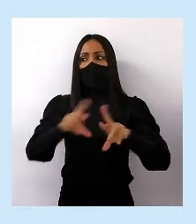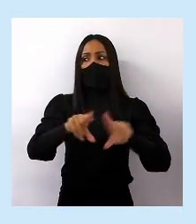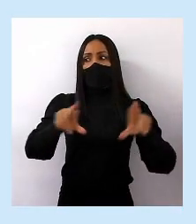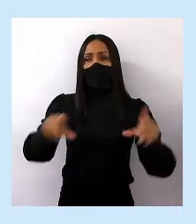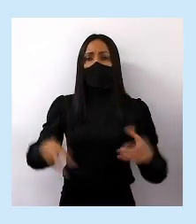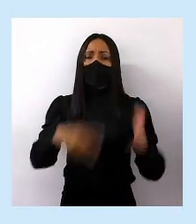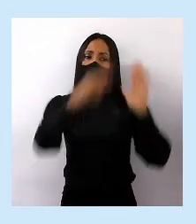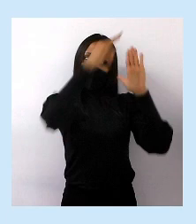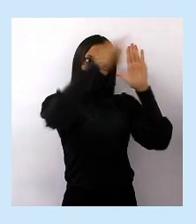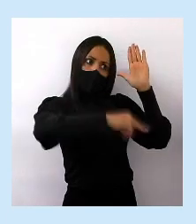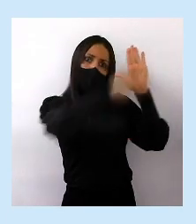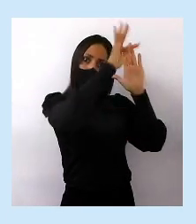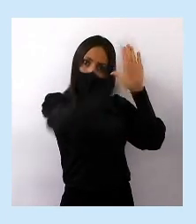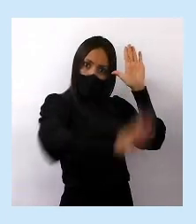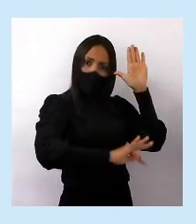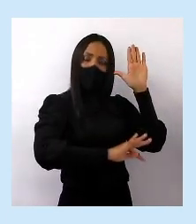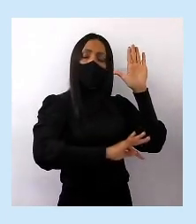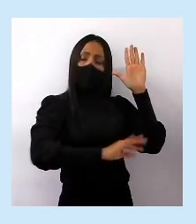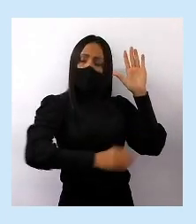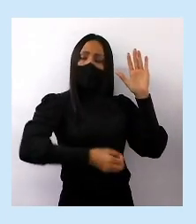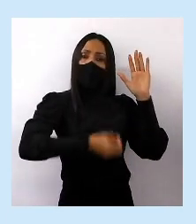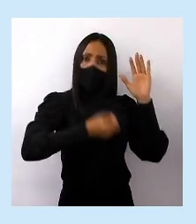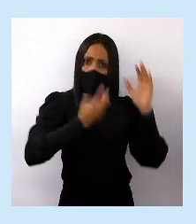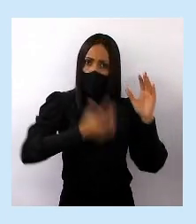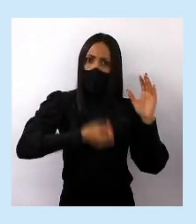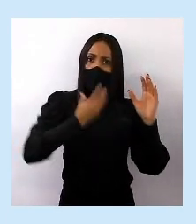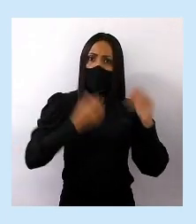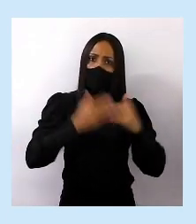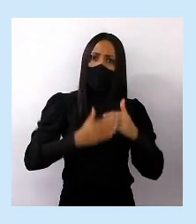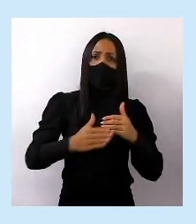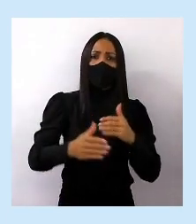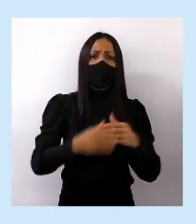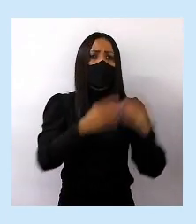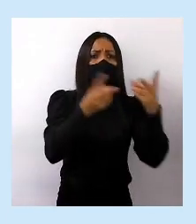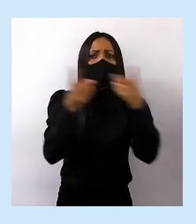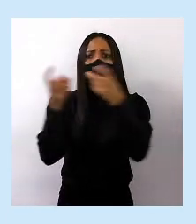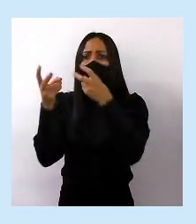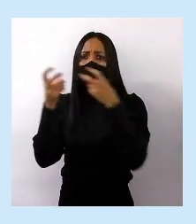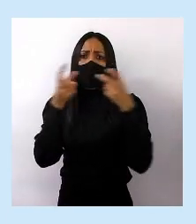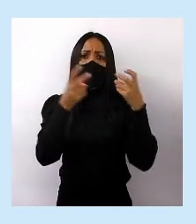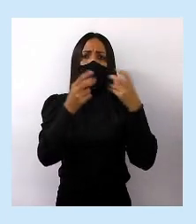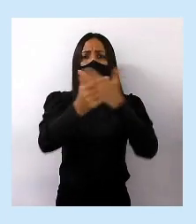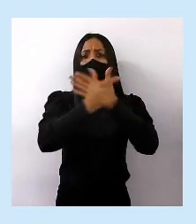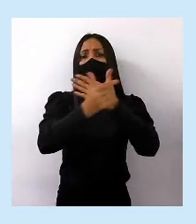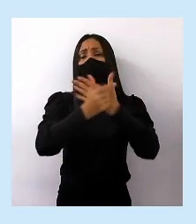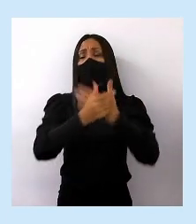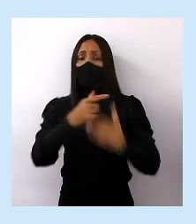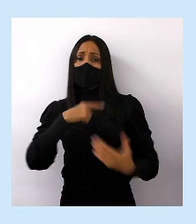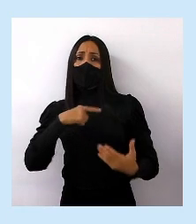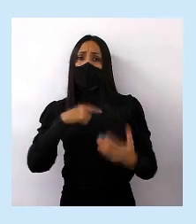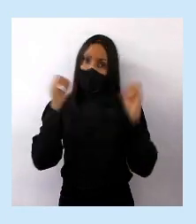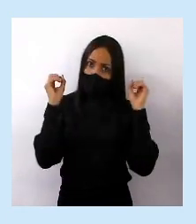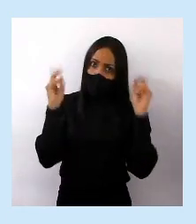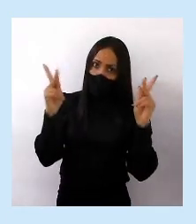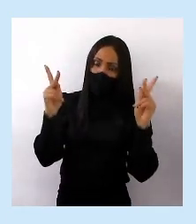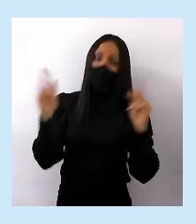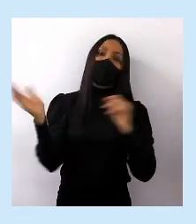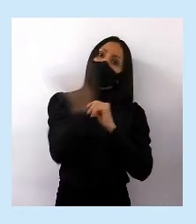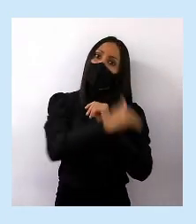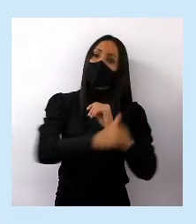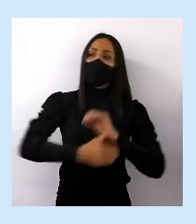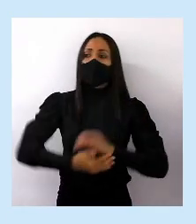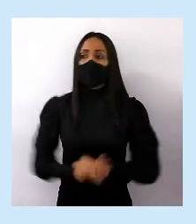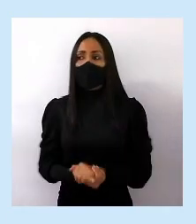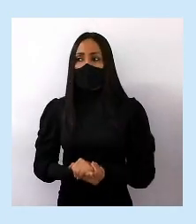você lê um texto, quando você lê um poema a partir de agora, procure identificar qual a função que ele tem, ok? Mas vamos seguir,